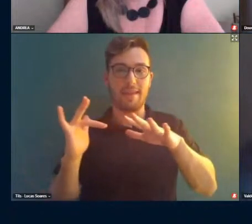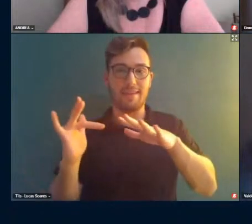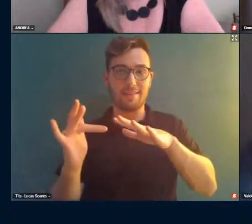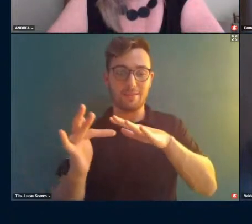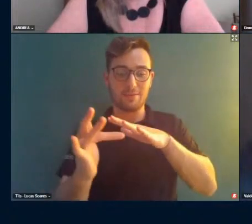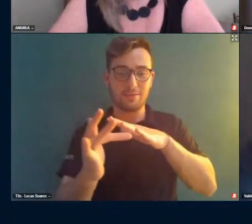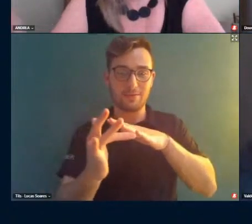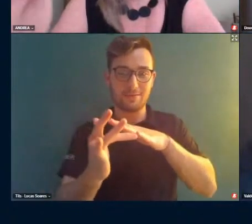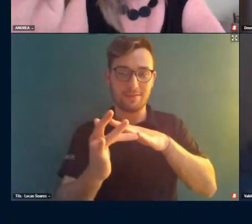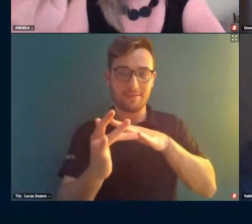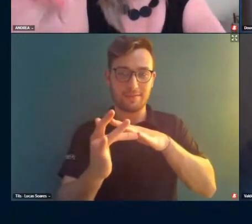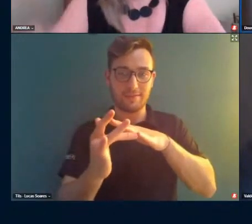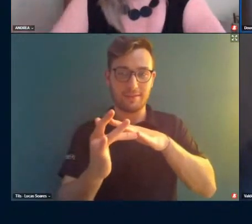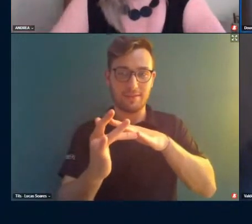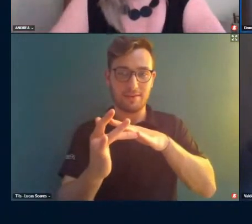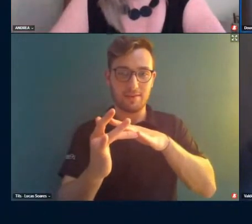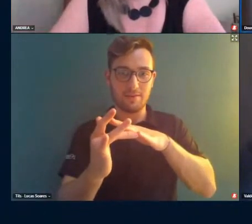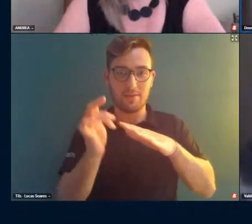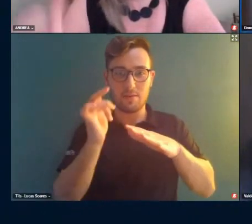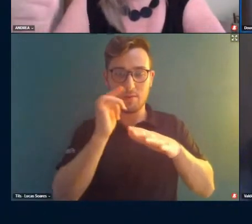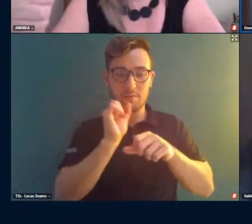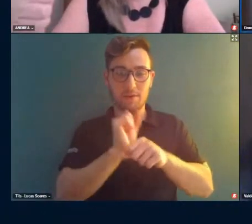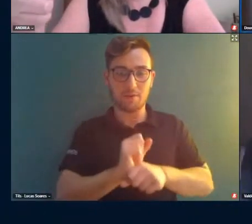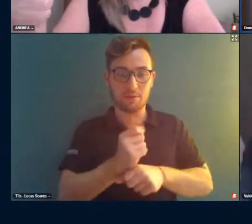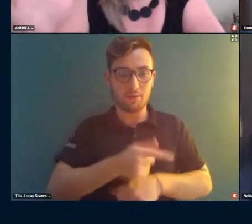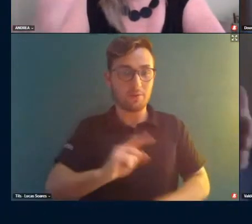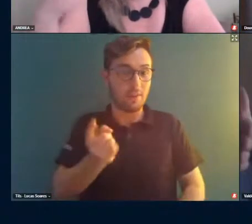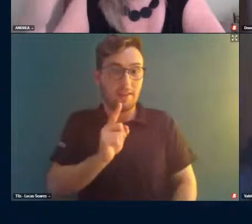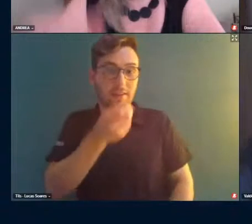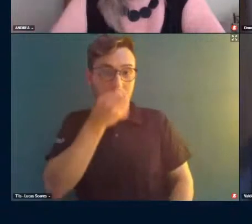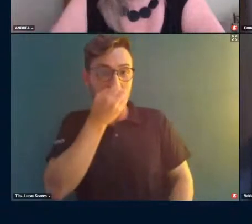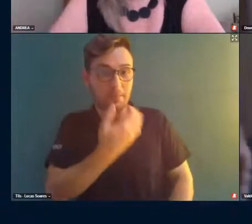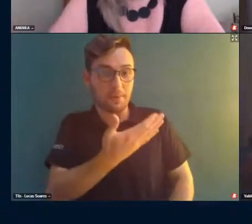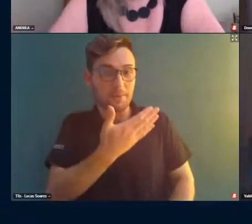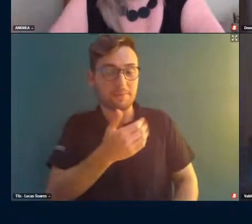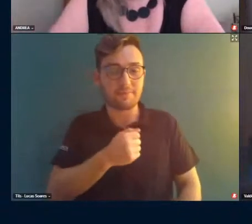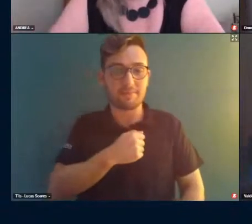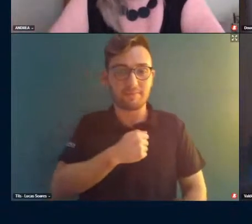de novo, né? Não, tá boa. Tudo bem?